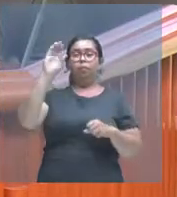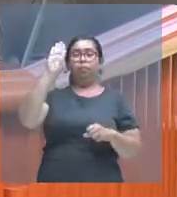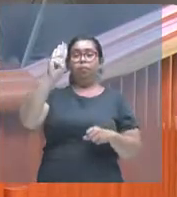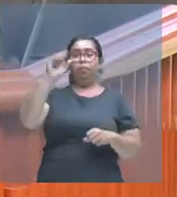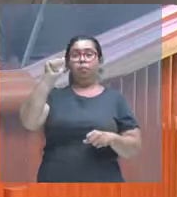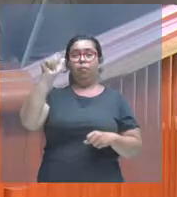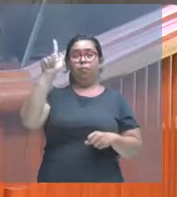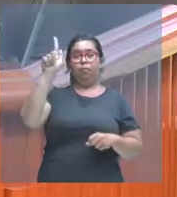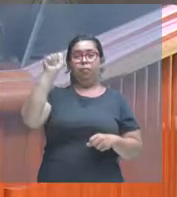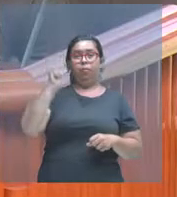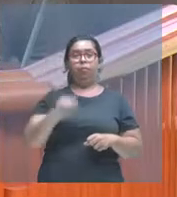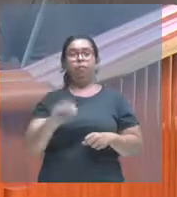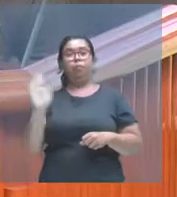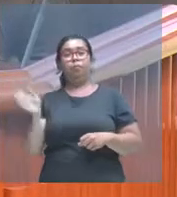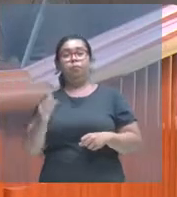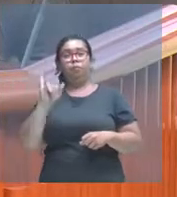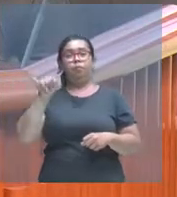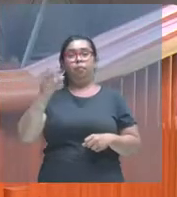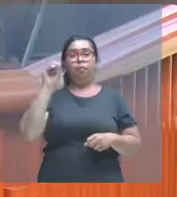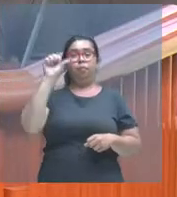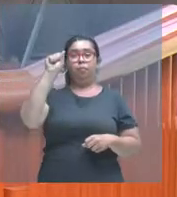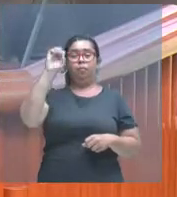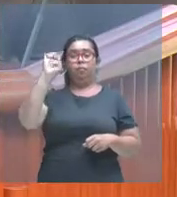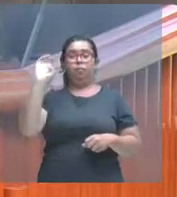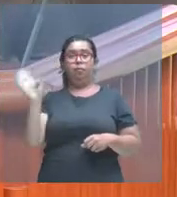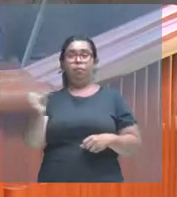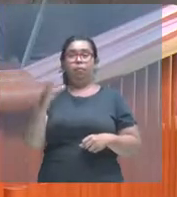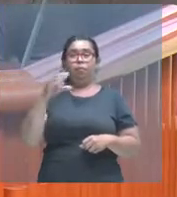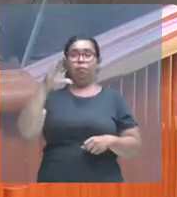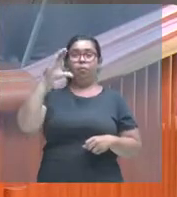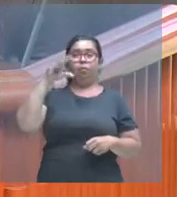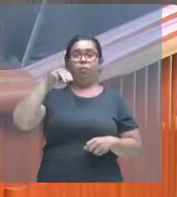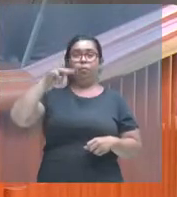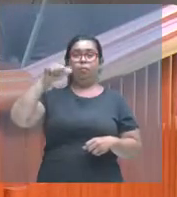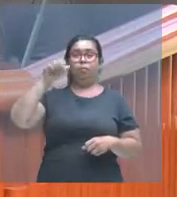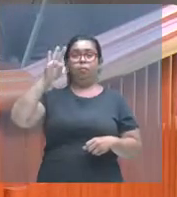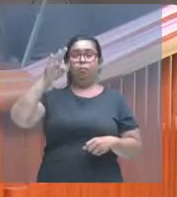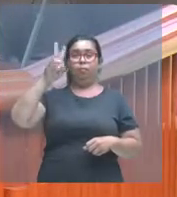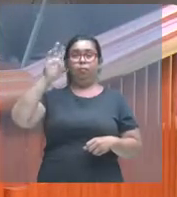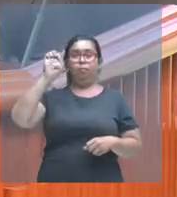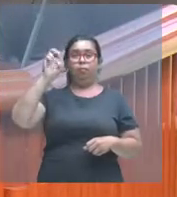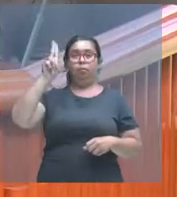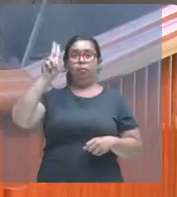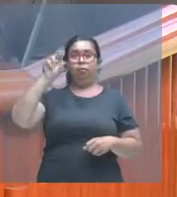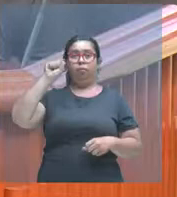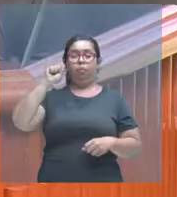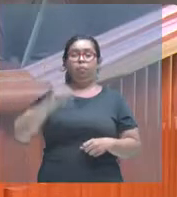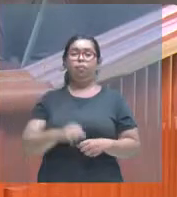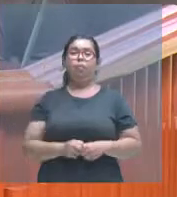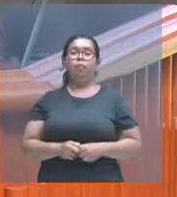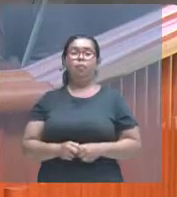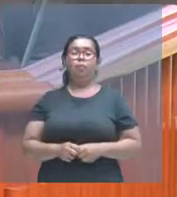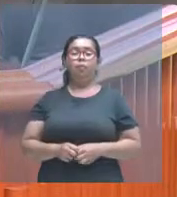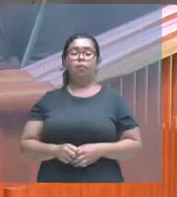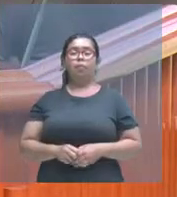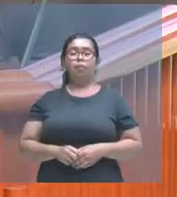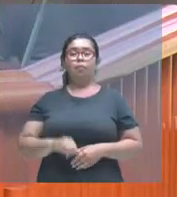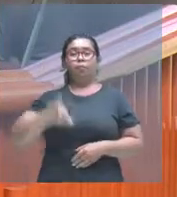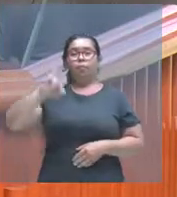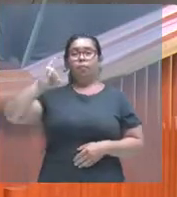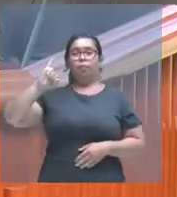Ojeda, Zé Correia, Mateus dos 7 cordas, entre outros. A habilidade de João